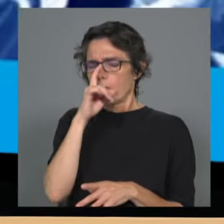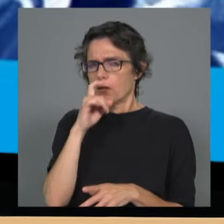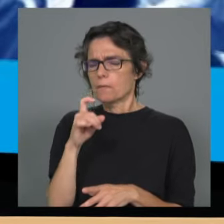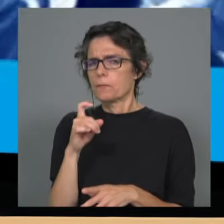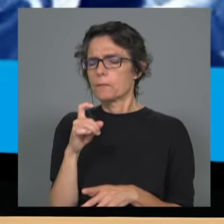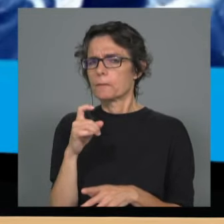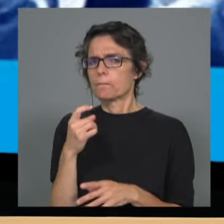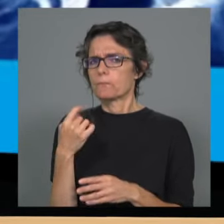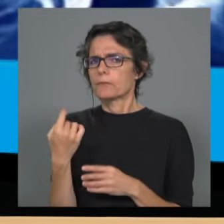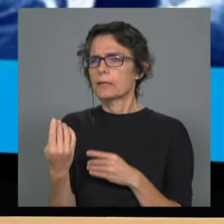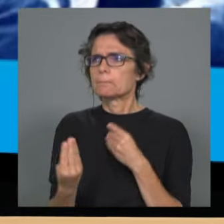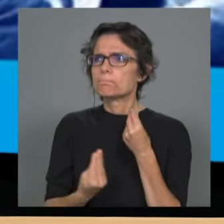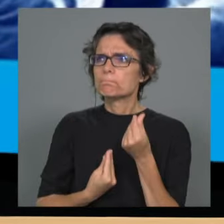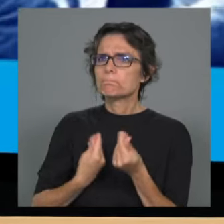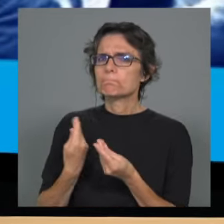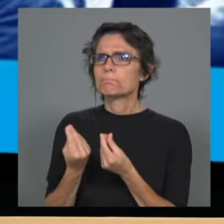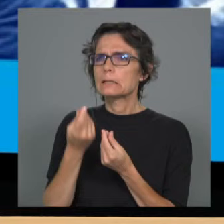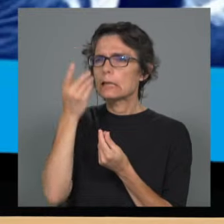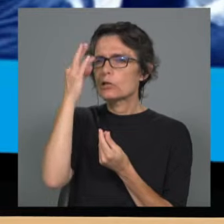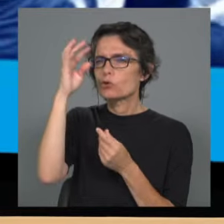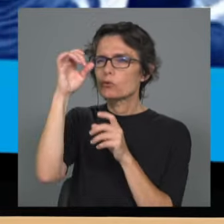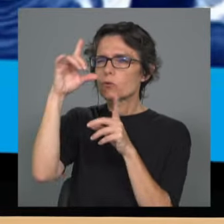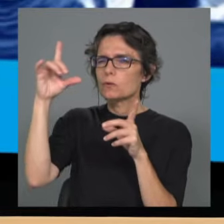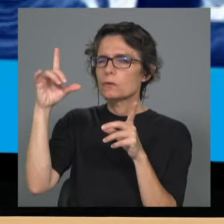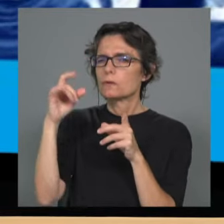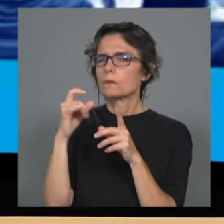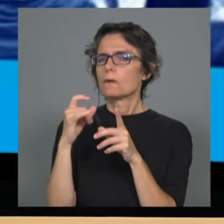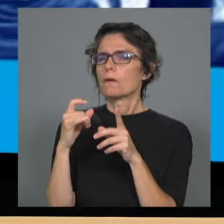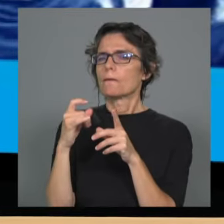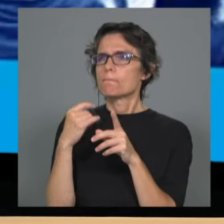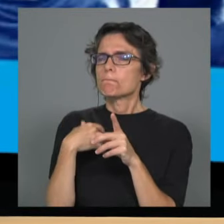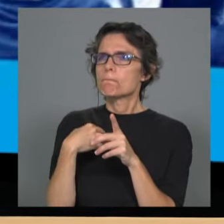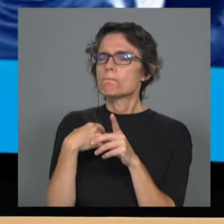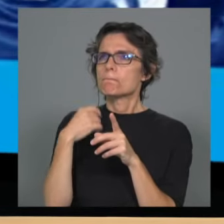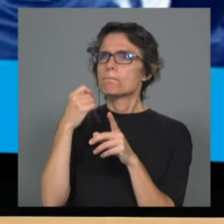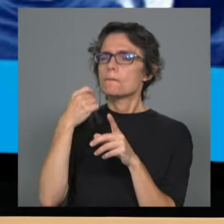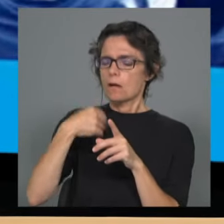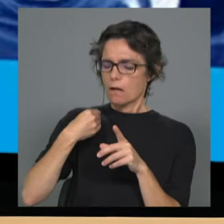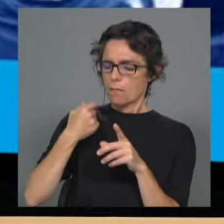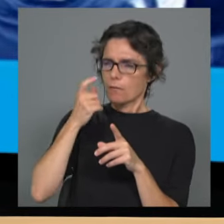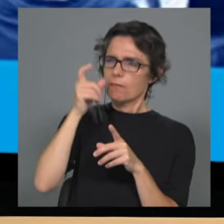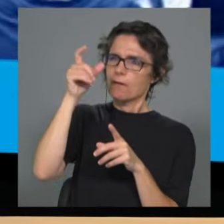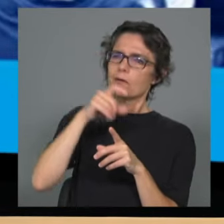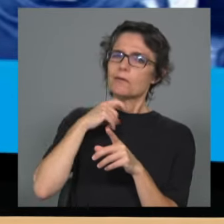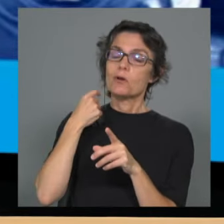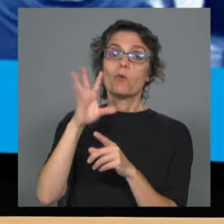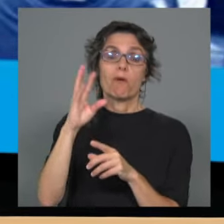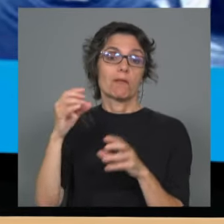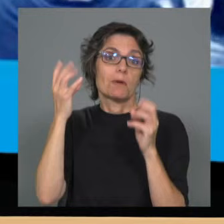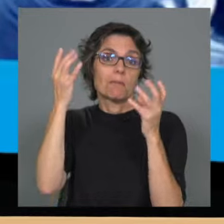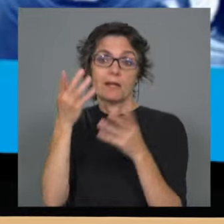tendência para este sonho, para esta vivência enquanto padre, sempre aquelas pequenas brincadeiras que surgem enquanto criança,